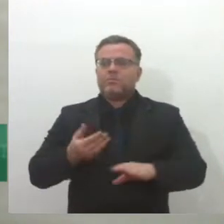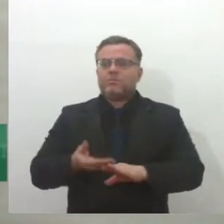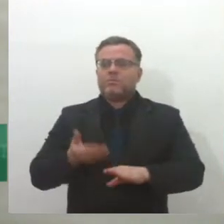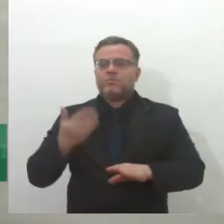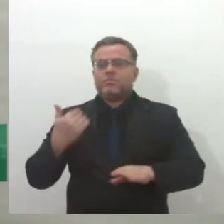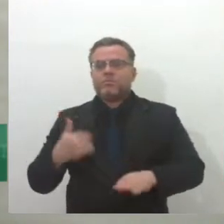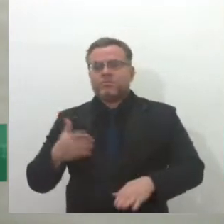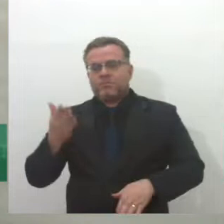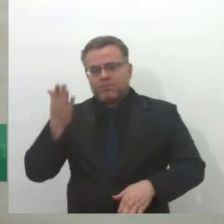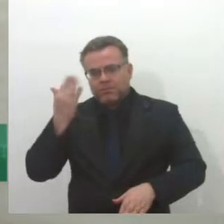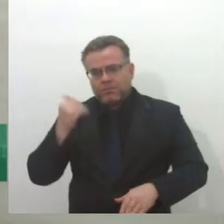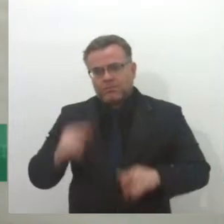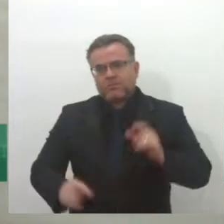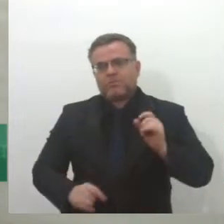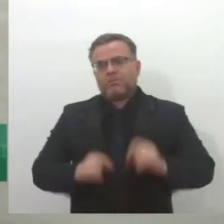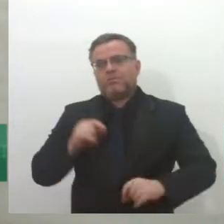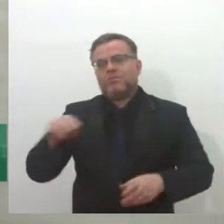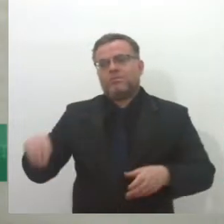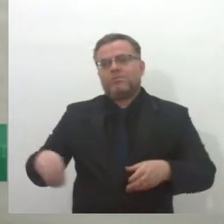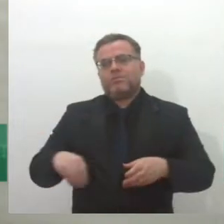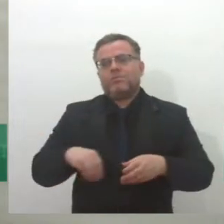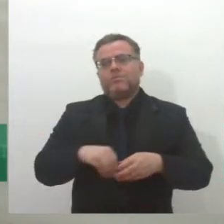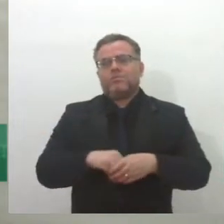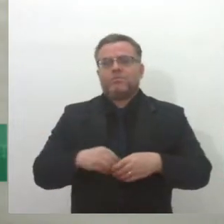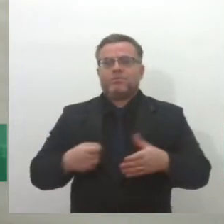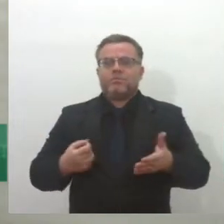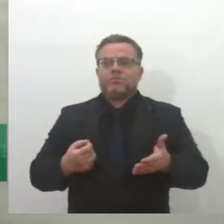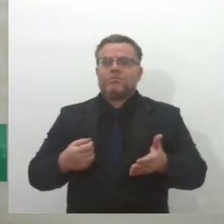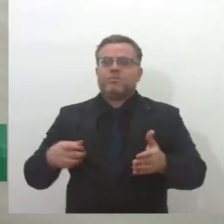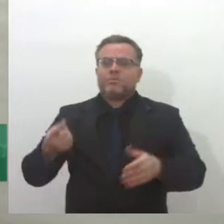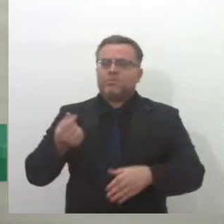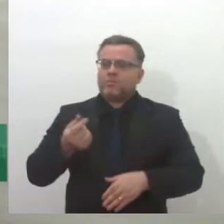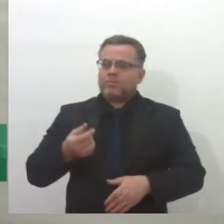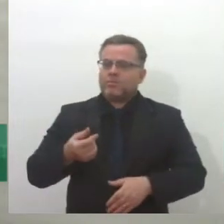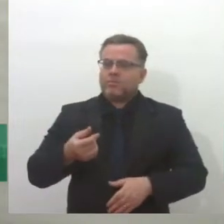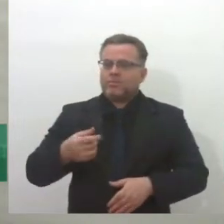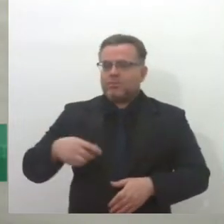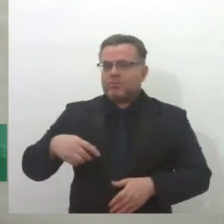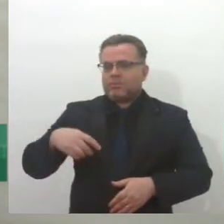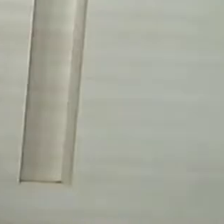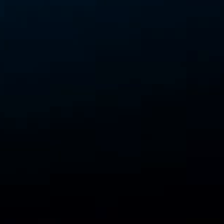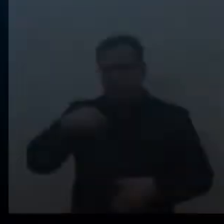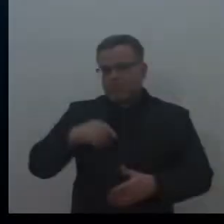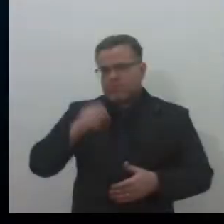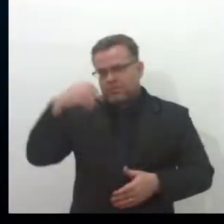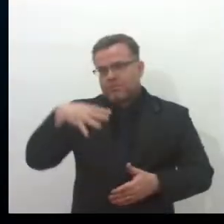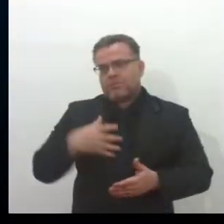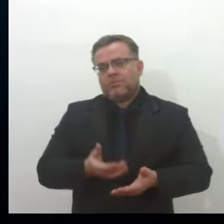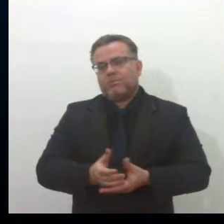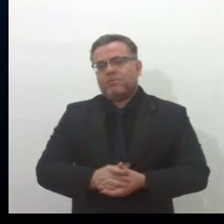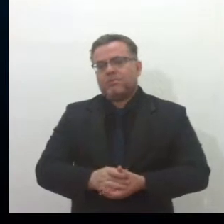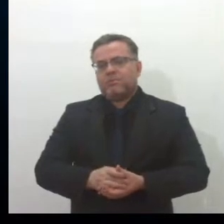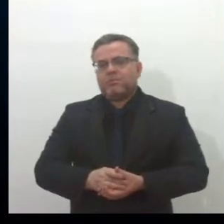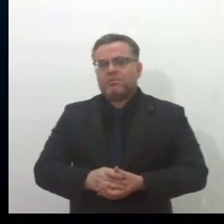está embutido na conta de luz dos consumidores. Acompanhe!